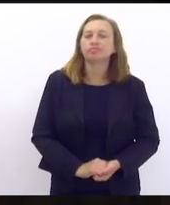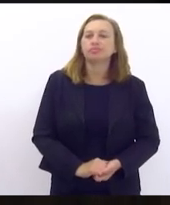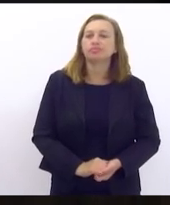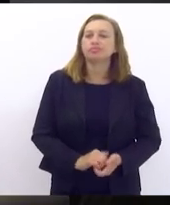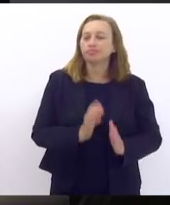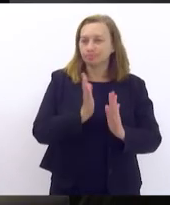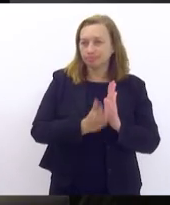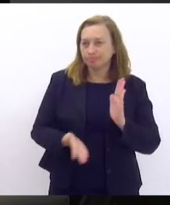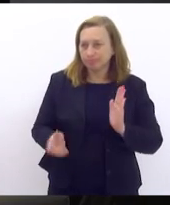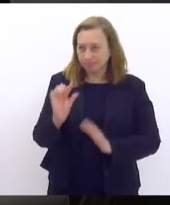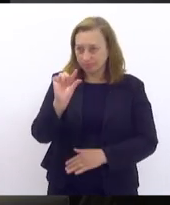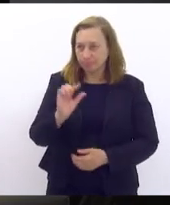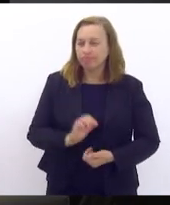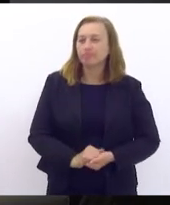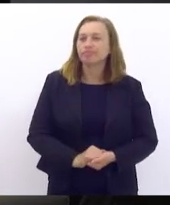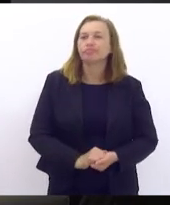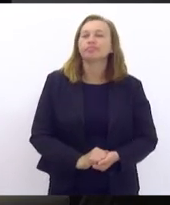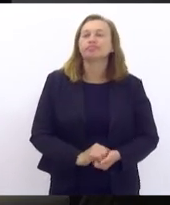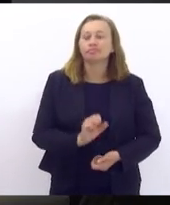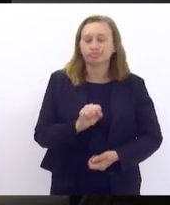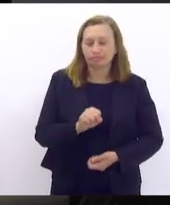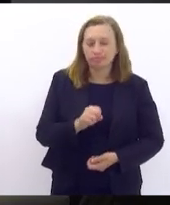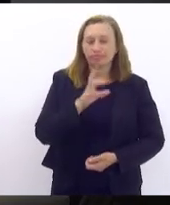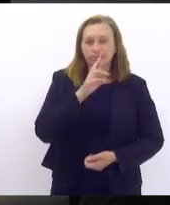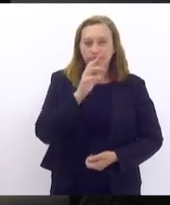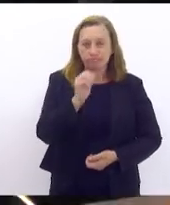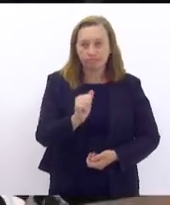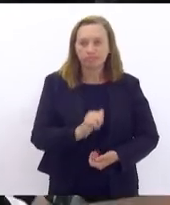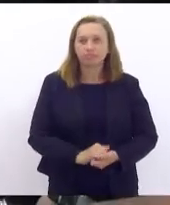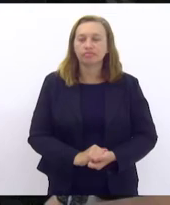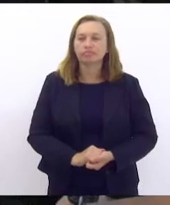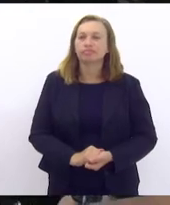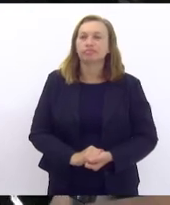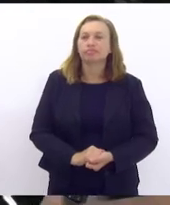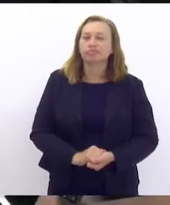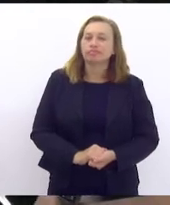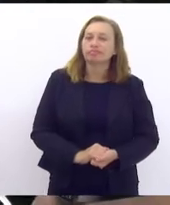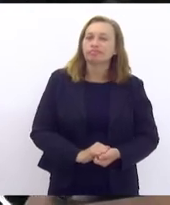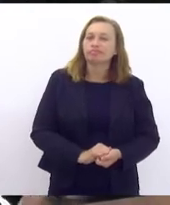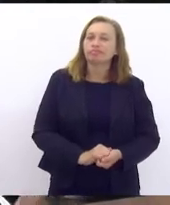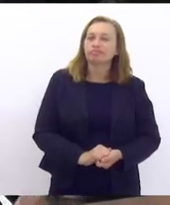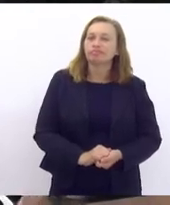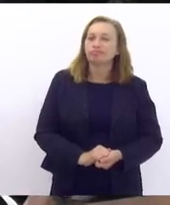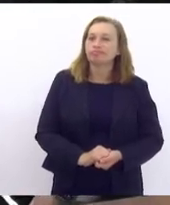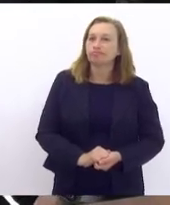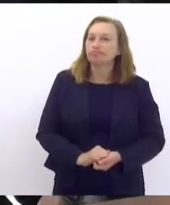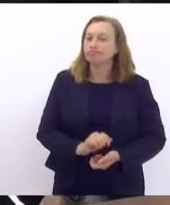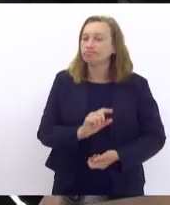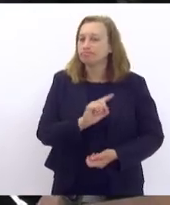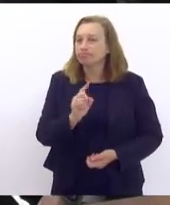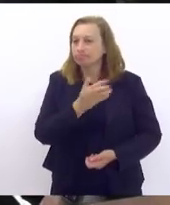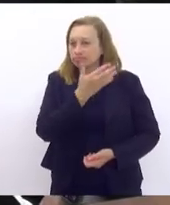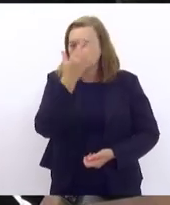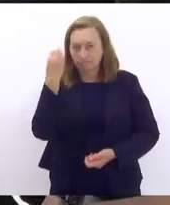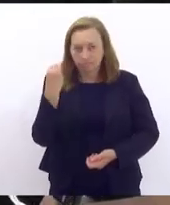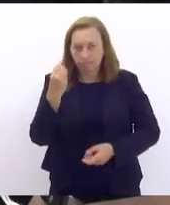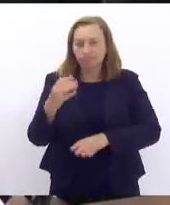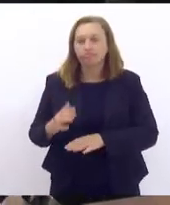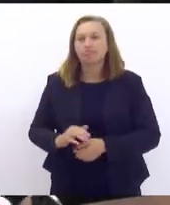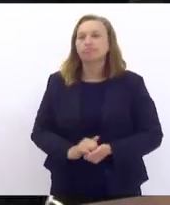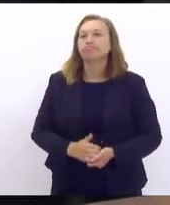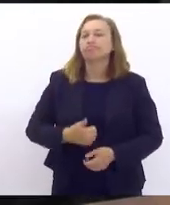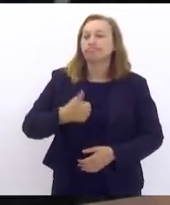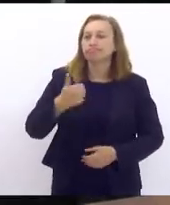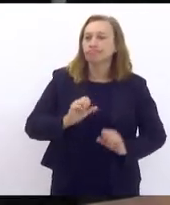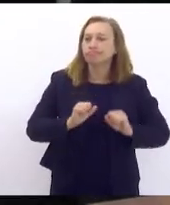pela ordem? Sim, deputado Amorim. Para não deixar de passar e não mencionarmos, primeiro,